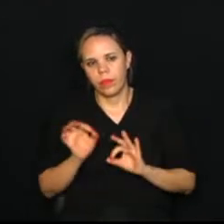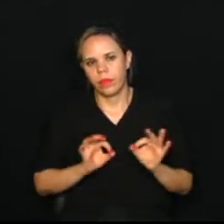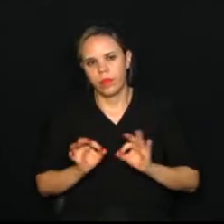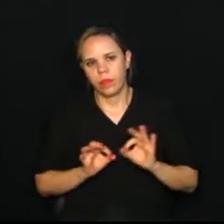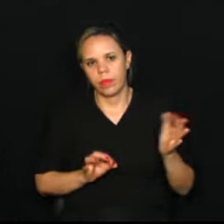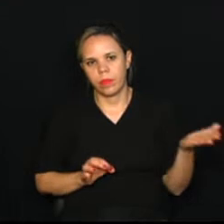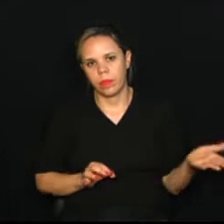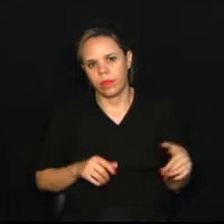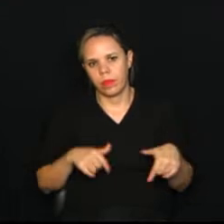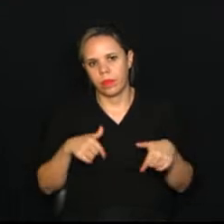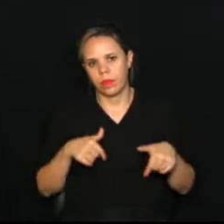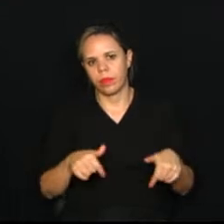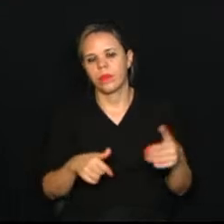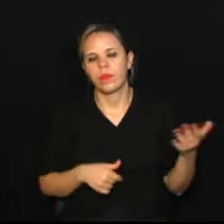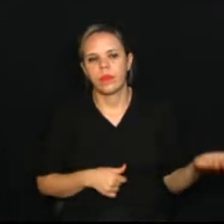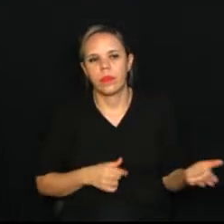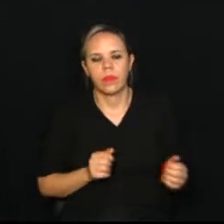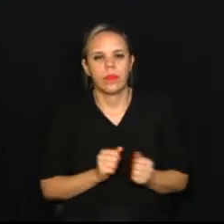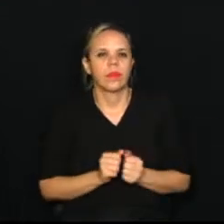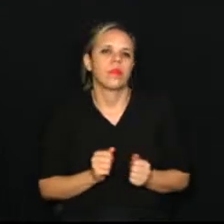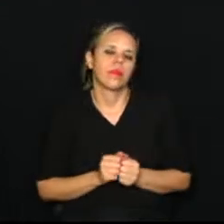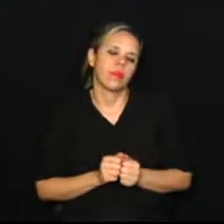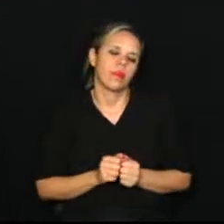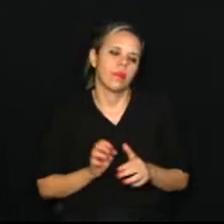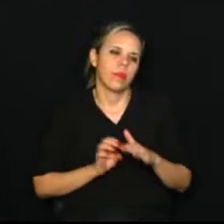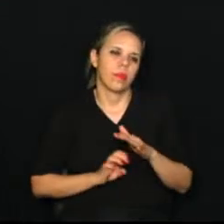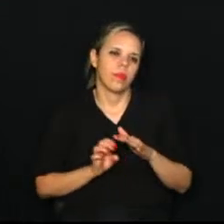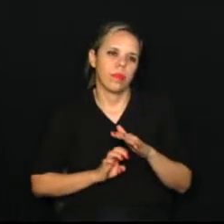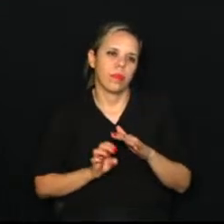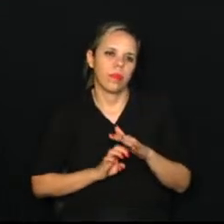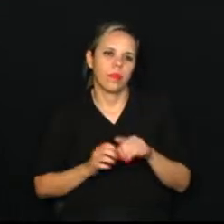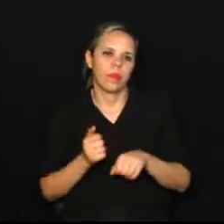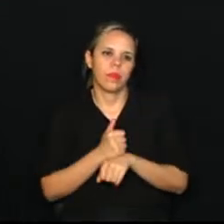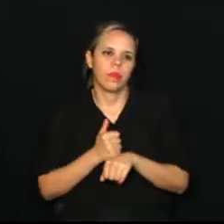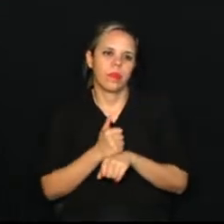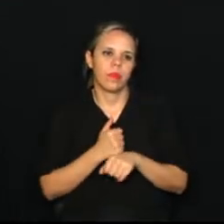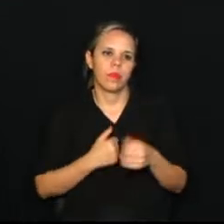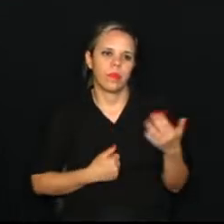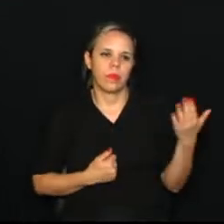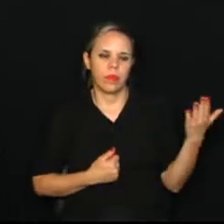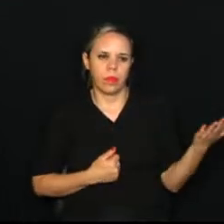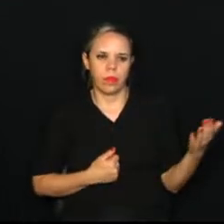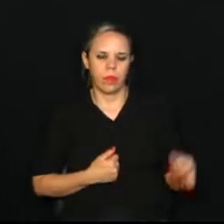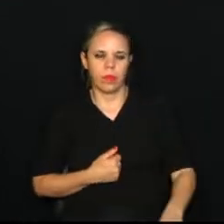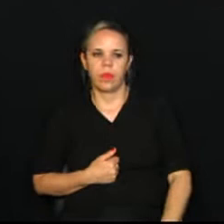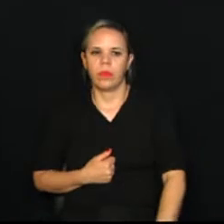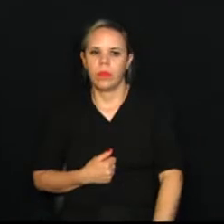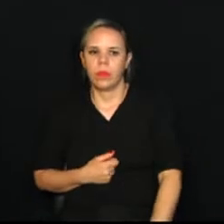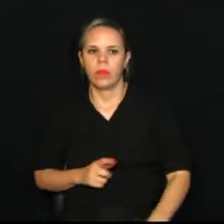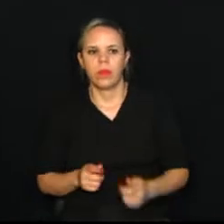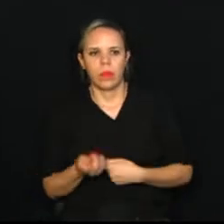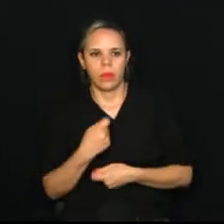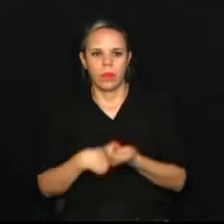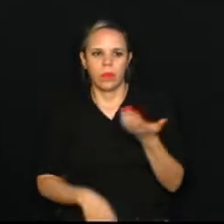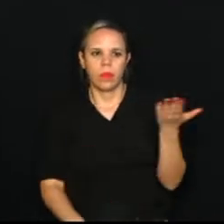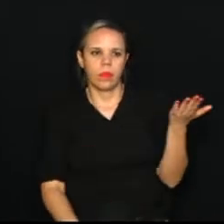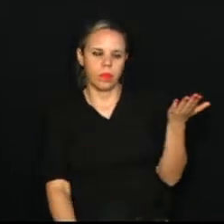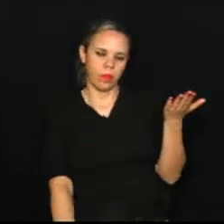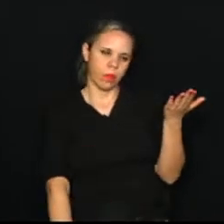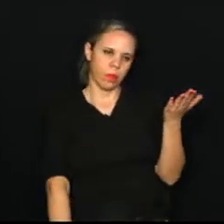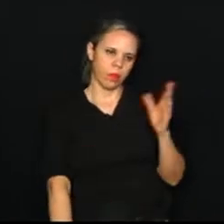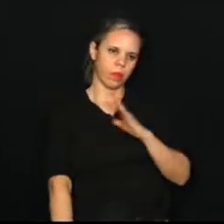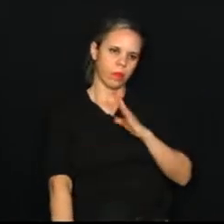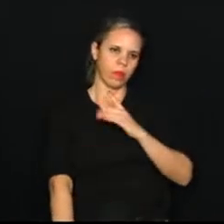para atuar junto a empresas especializadas nisso, para fazer a gestão disso no município